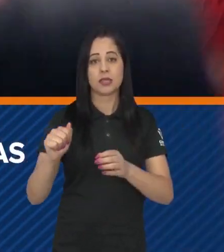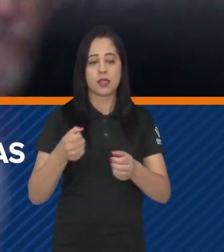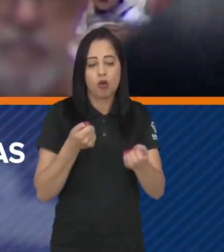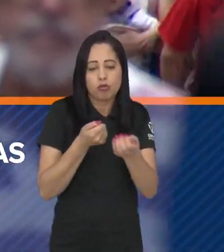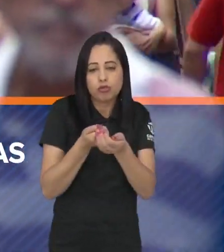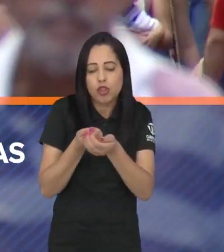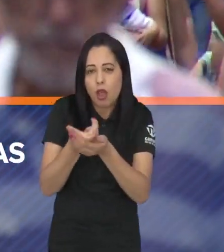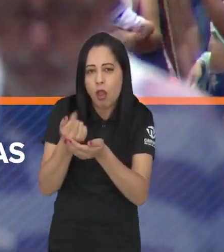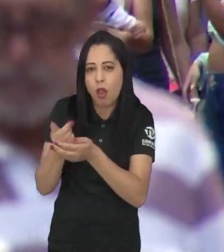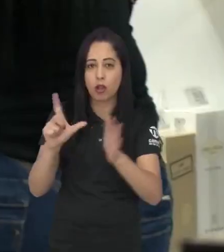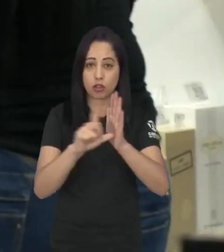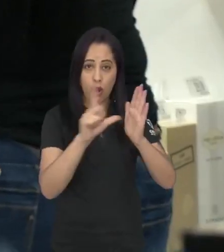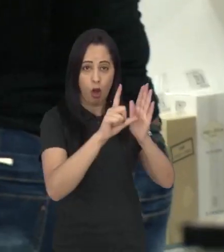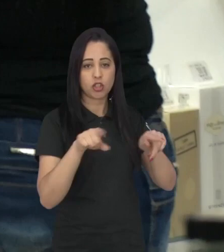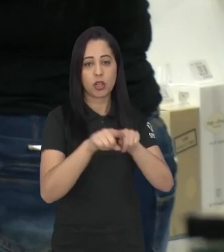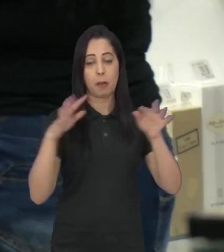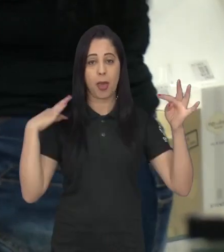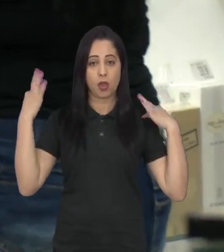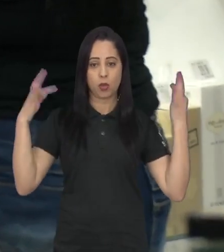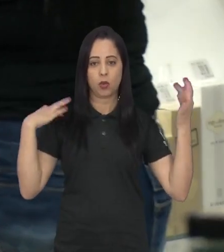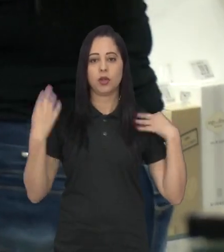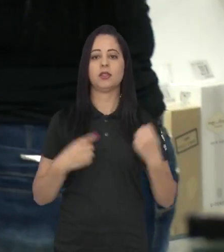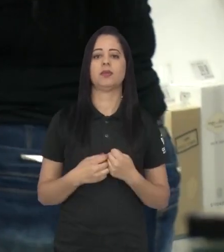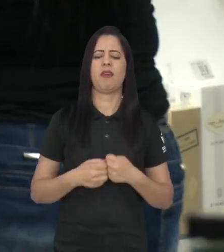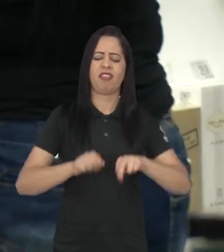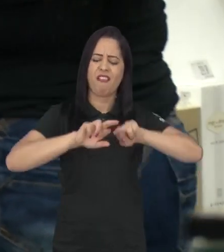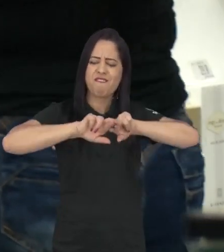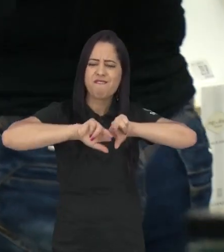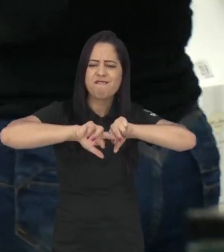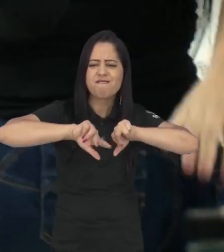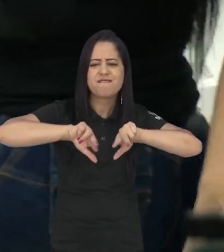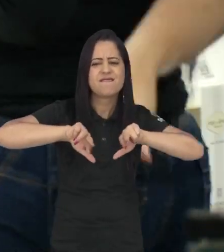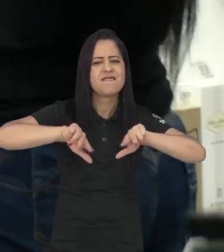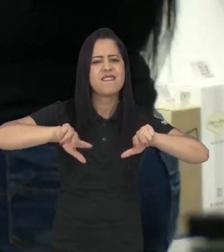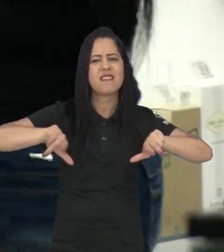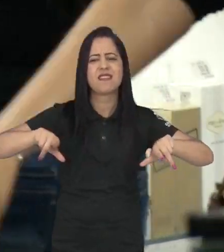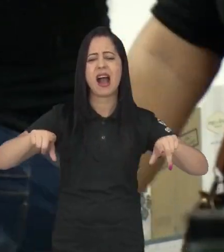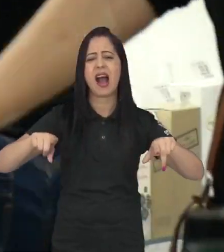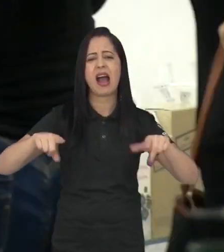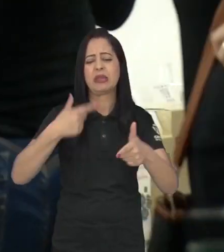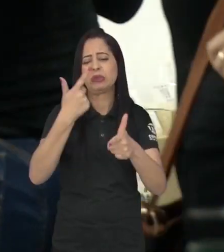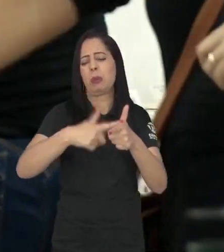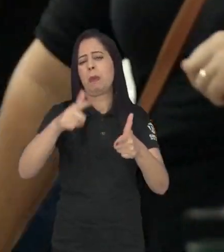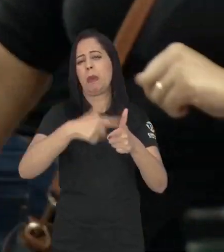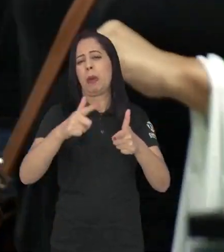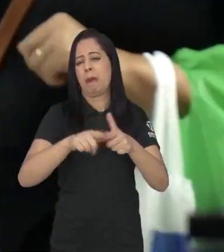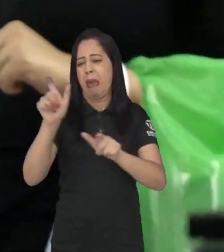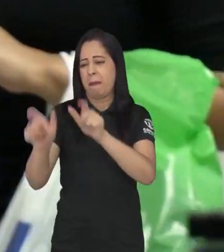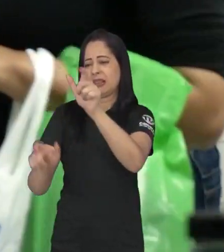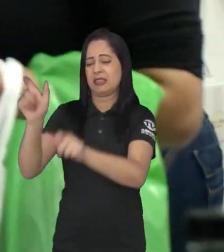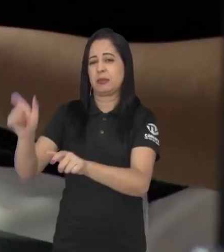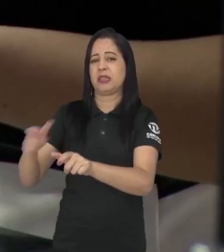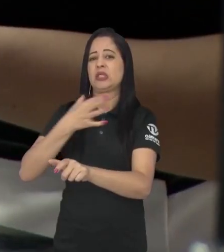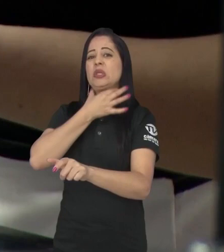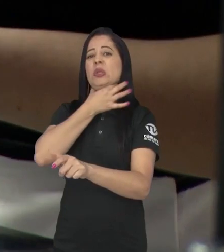divulgados agora em dezembro. São muitas as variáveis que levam as pessoas a ficarem inadimplentes ou endividadas: